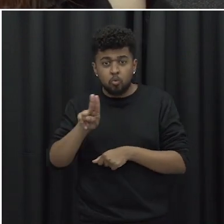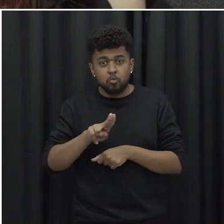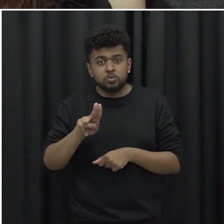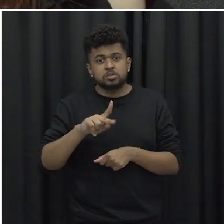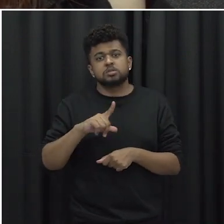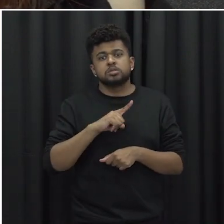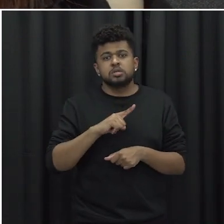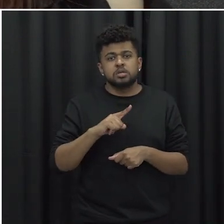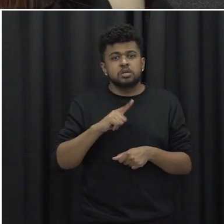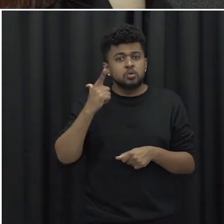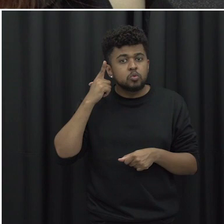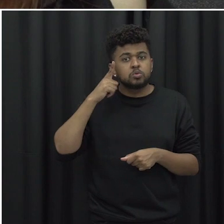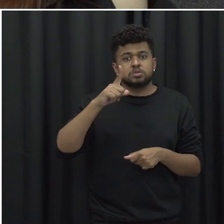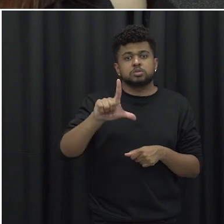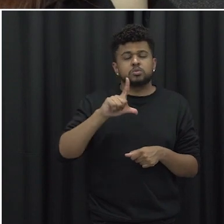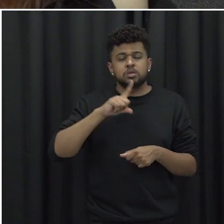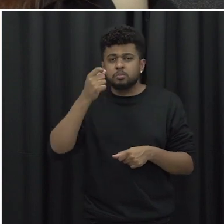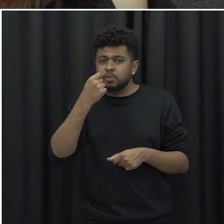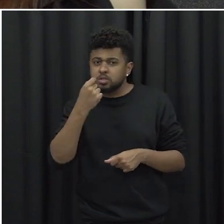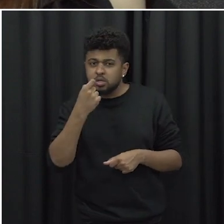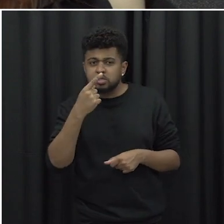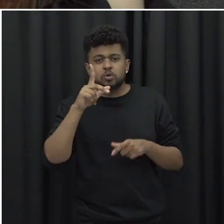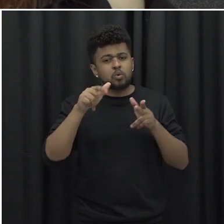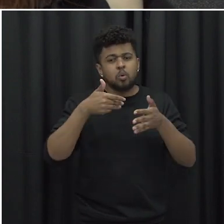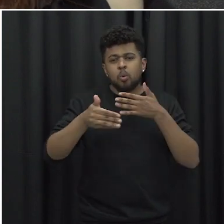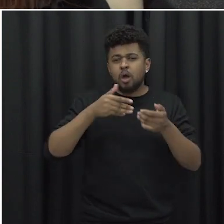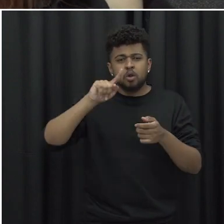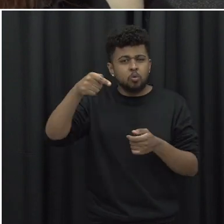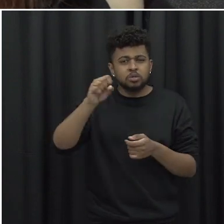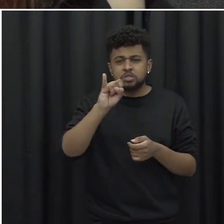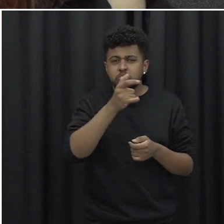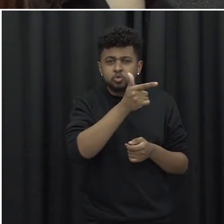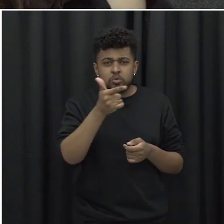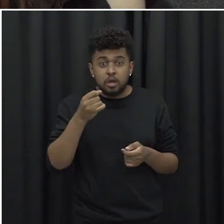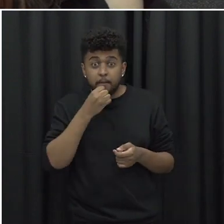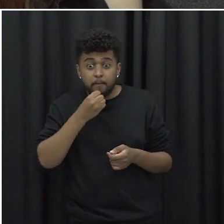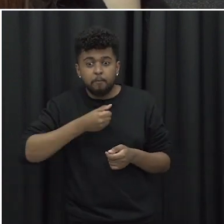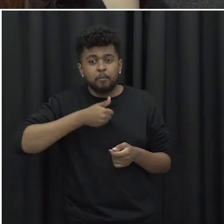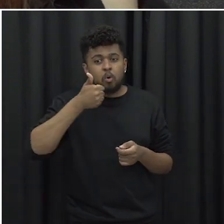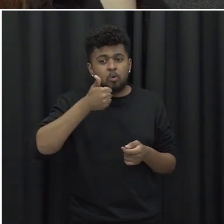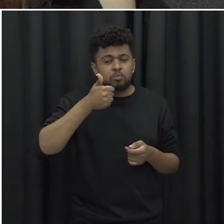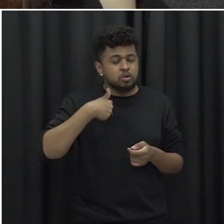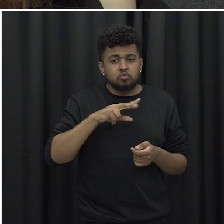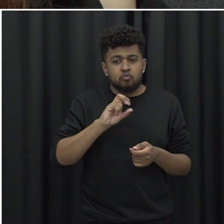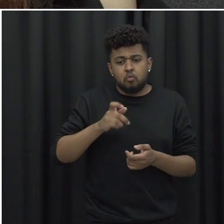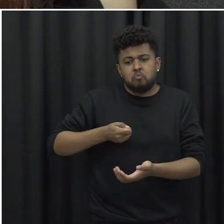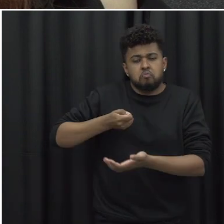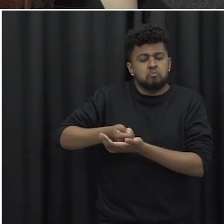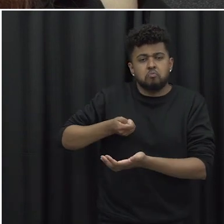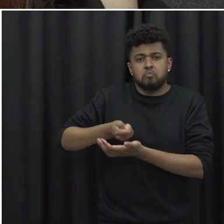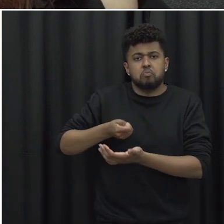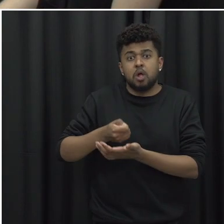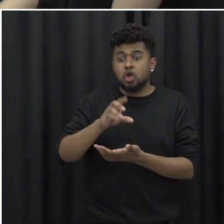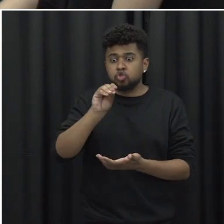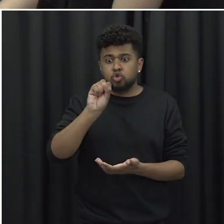dela, eu não vou ficar insistindo por uma superdosagem, eu vou passar para outro tipo de medicação, outro tipo de tratamento. Então, a gente tem